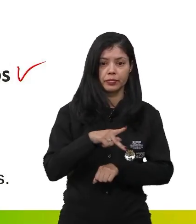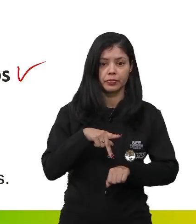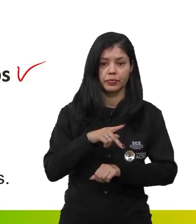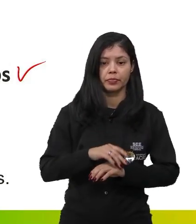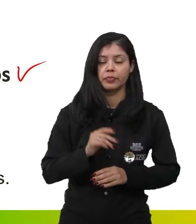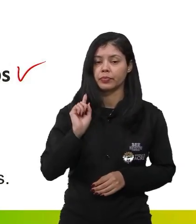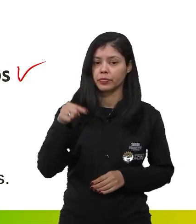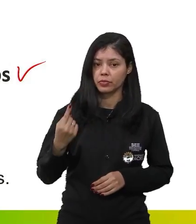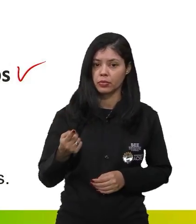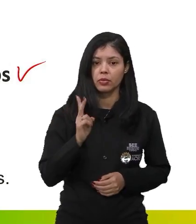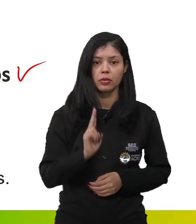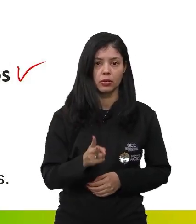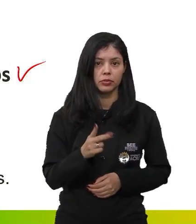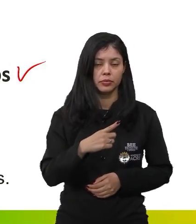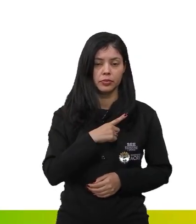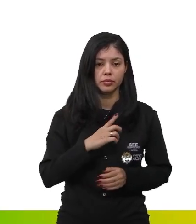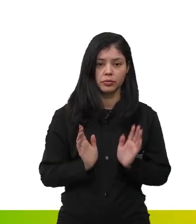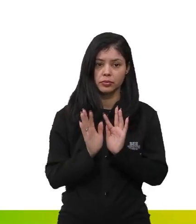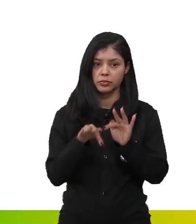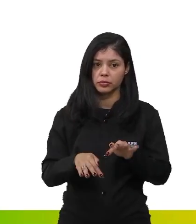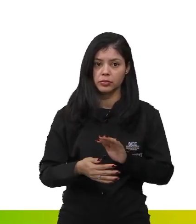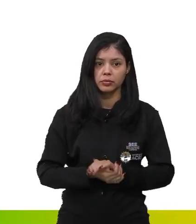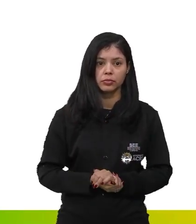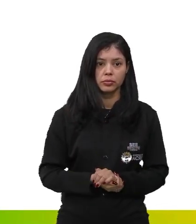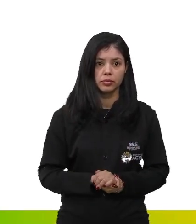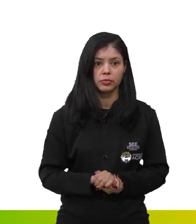mesmo após o fim da União Ibérica.